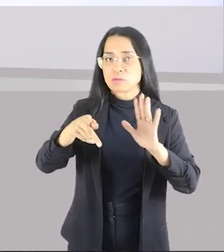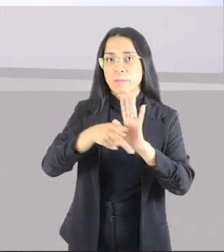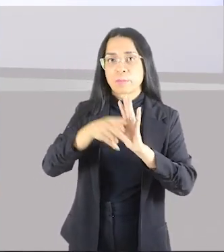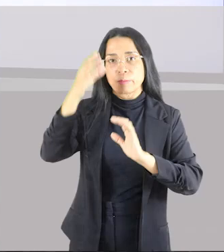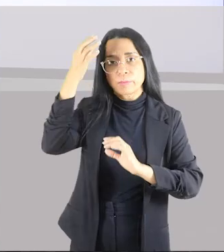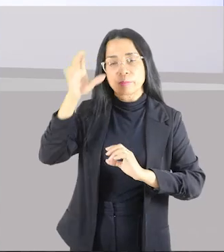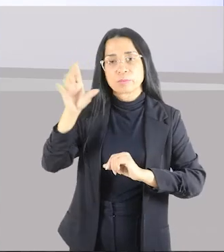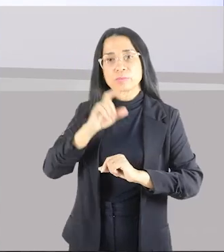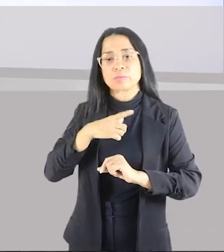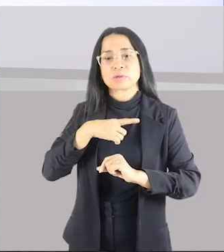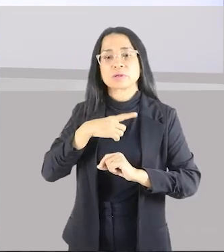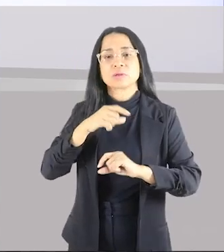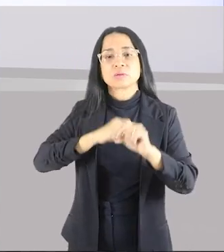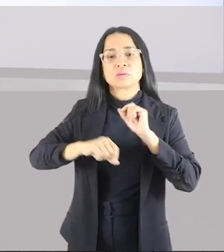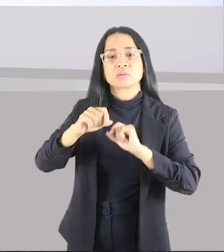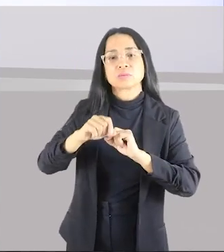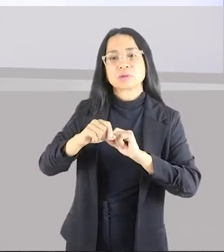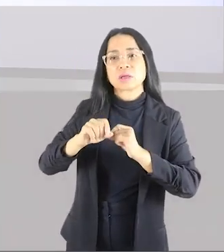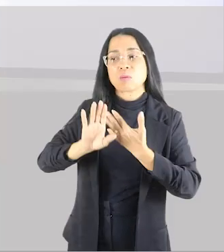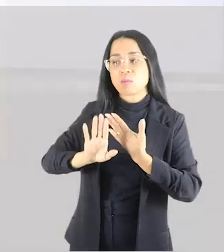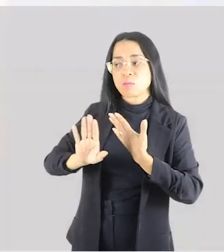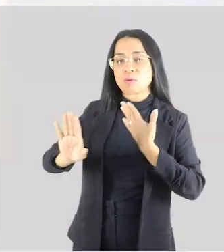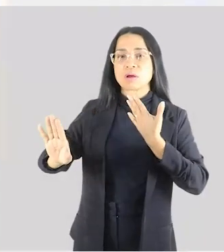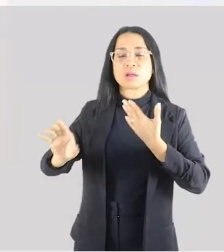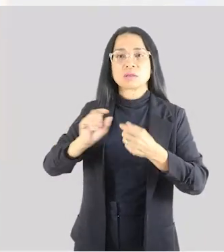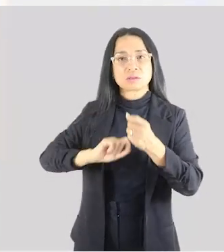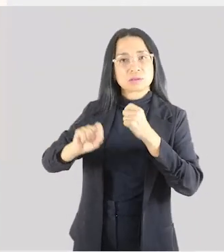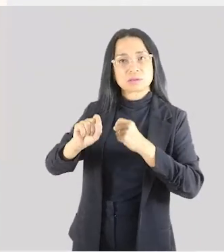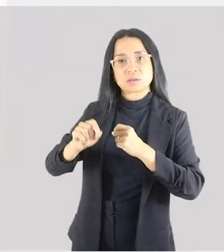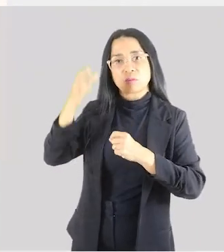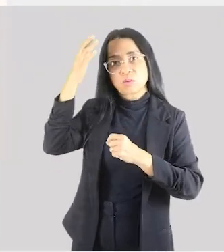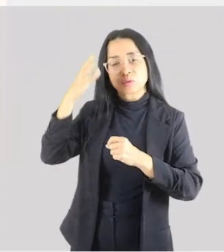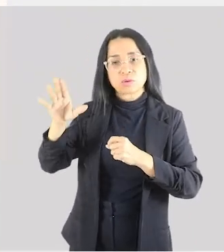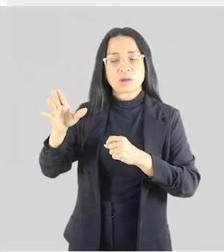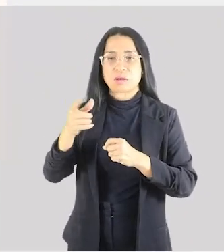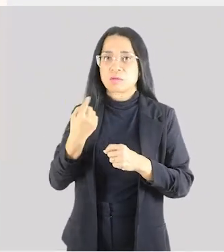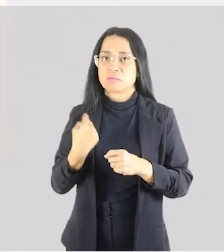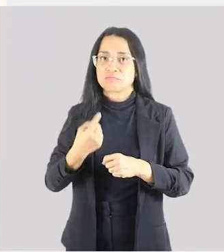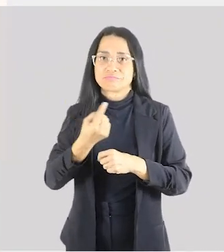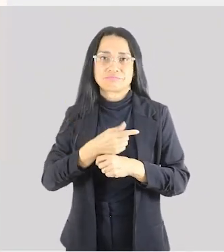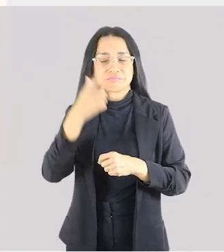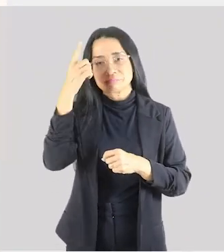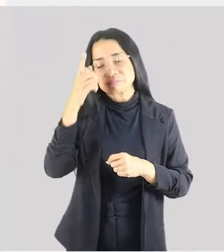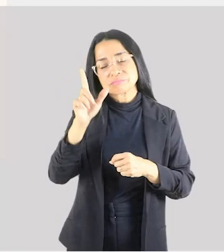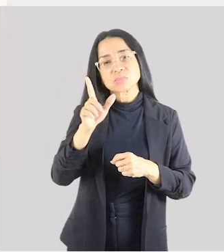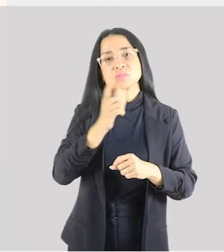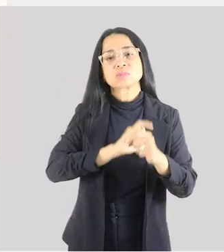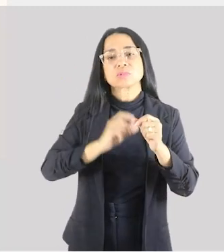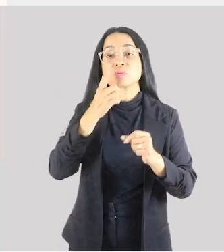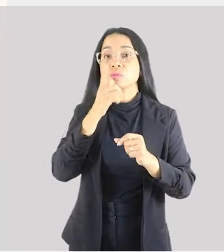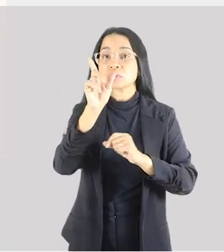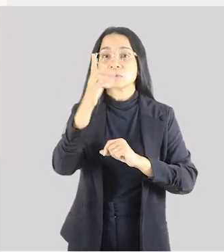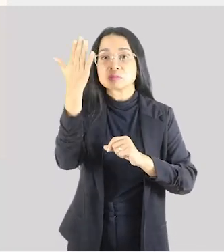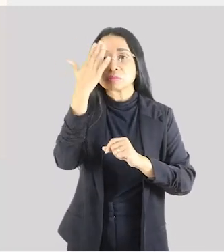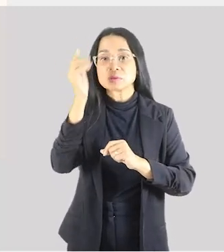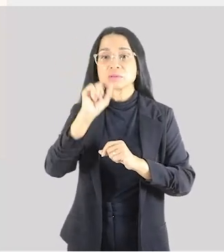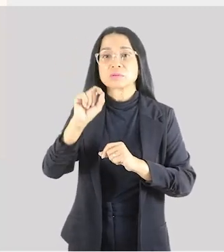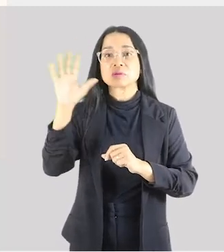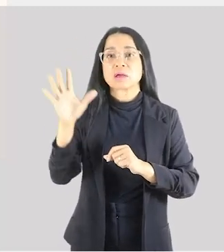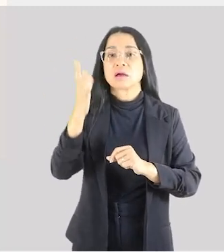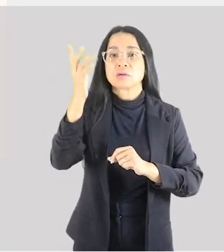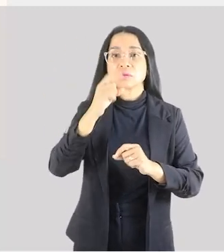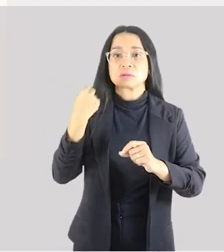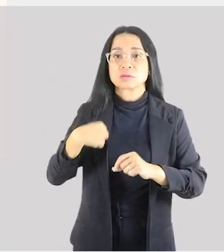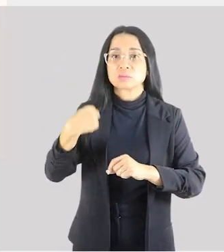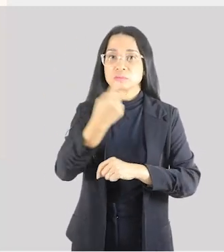tende a ter uma alienação cultural, ou seja, nós não conseguimos entender o que está acontecendo no